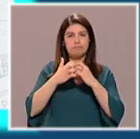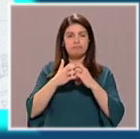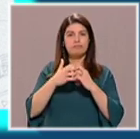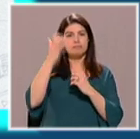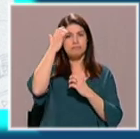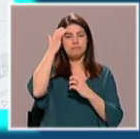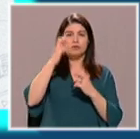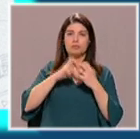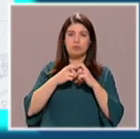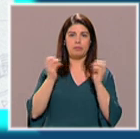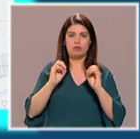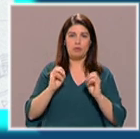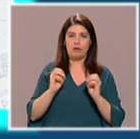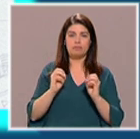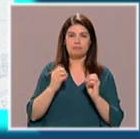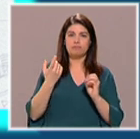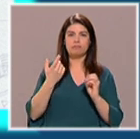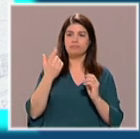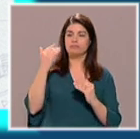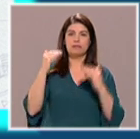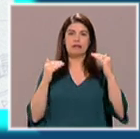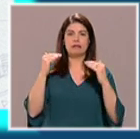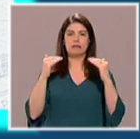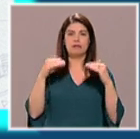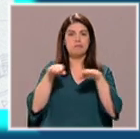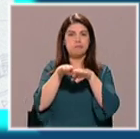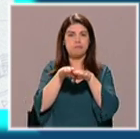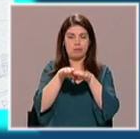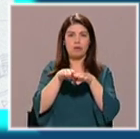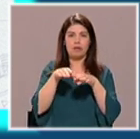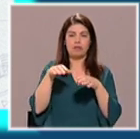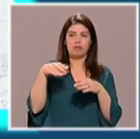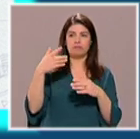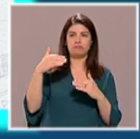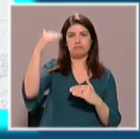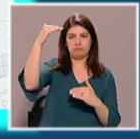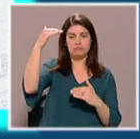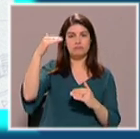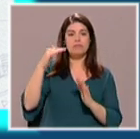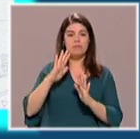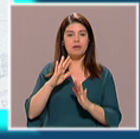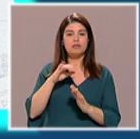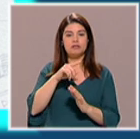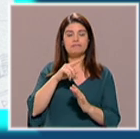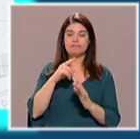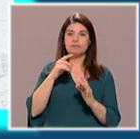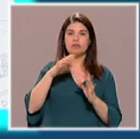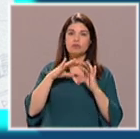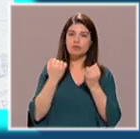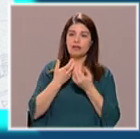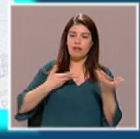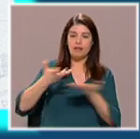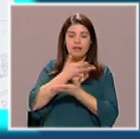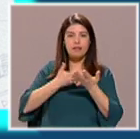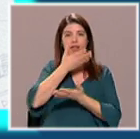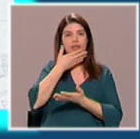desenvolvimento cognitivo está em média equiparado ao de uma pessoa com uma estatura média, têm assim dificuldades na sociabilização